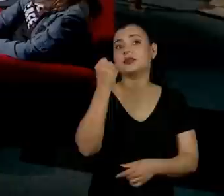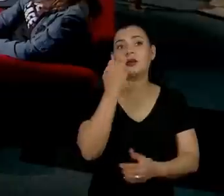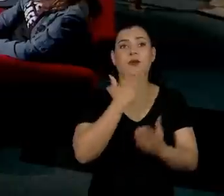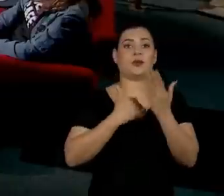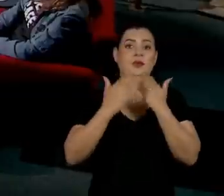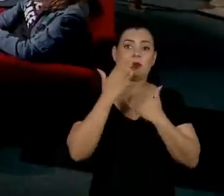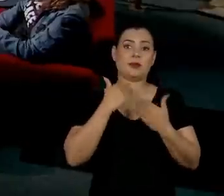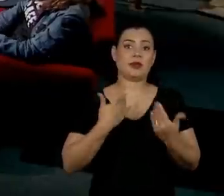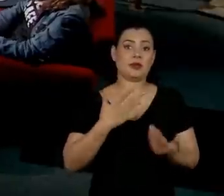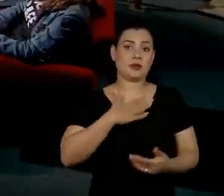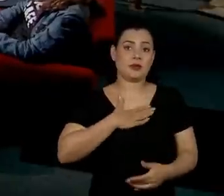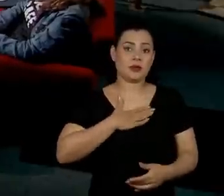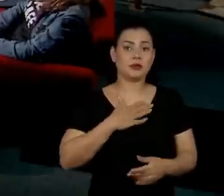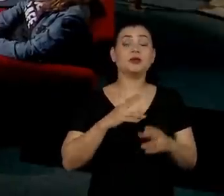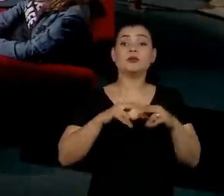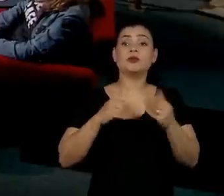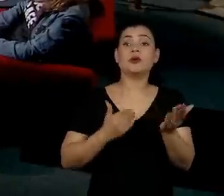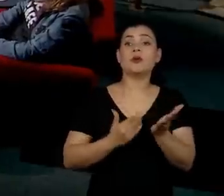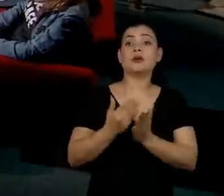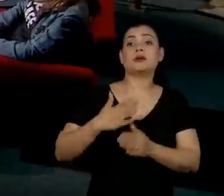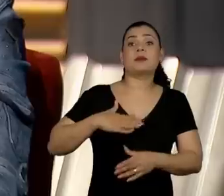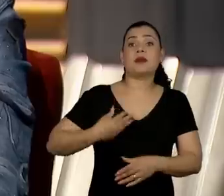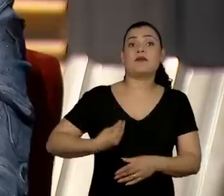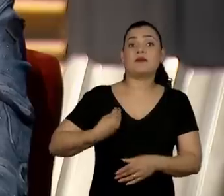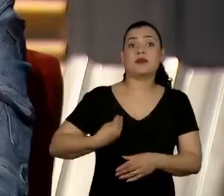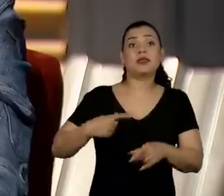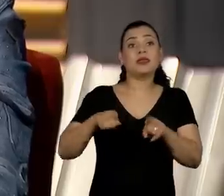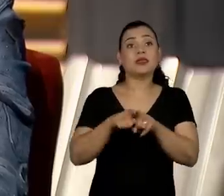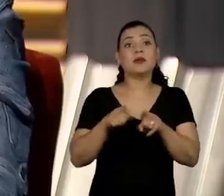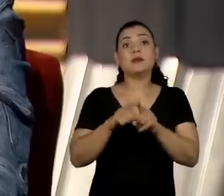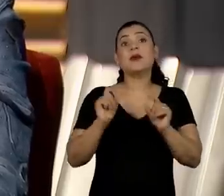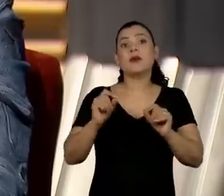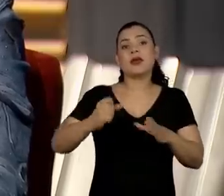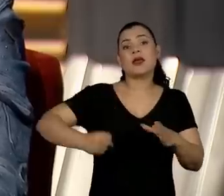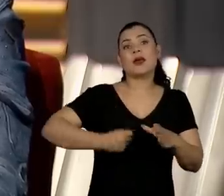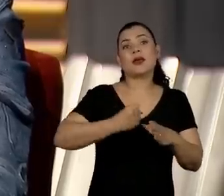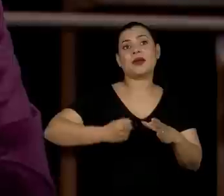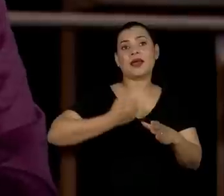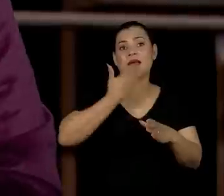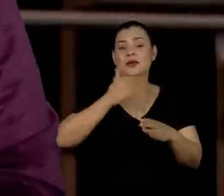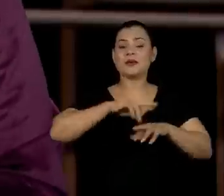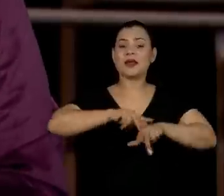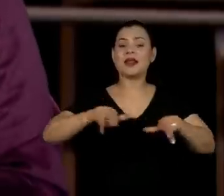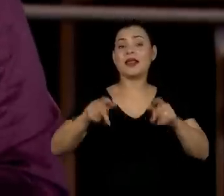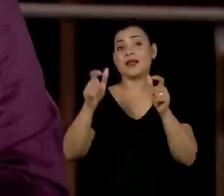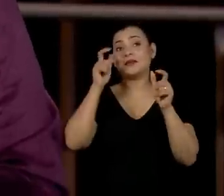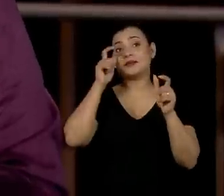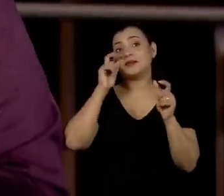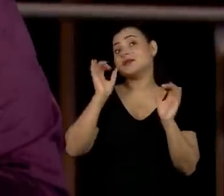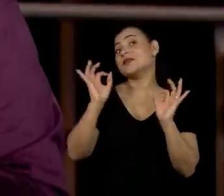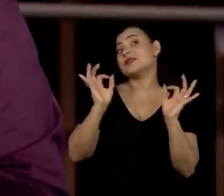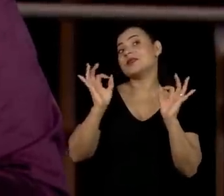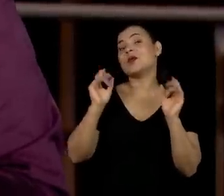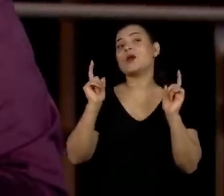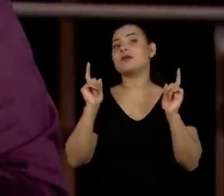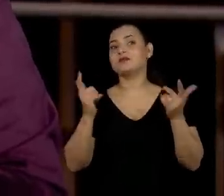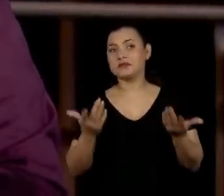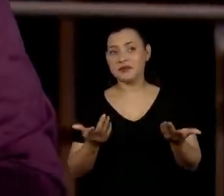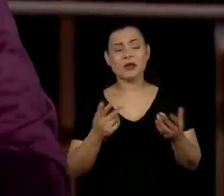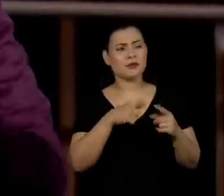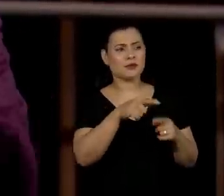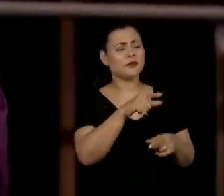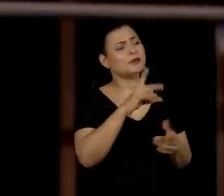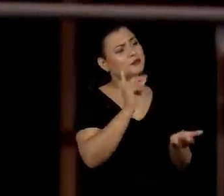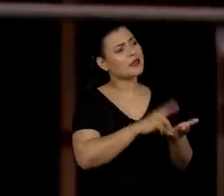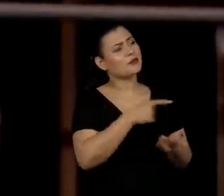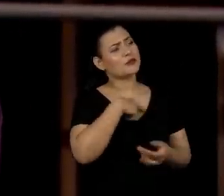né e assim eu começo a minha vida no entretenimento gastronômico E você ainda tem